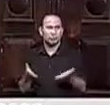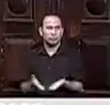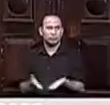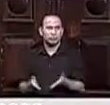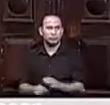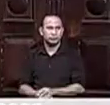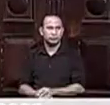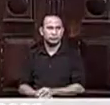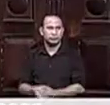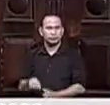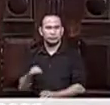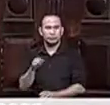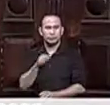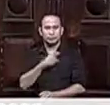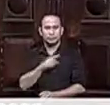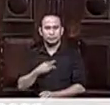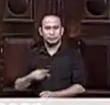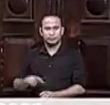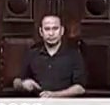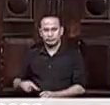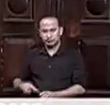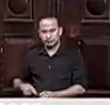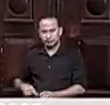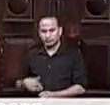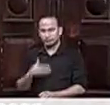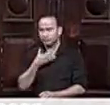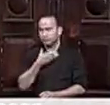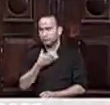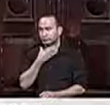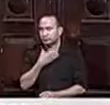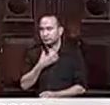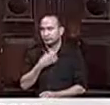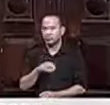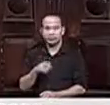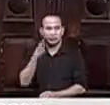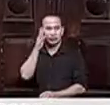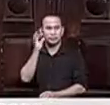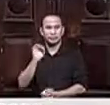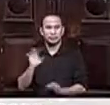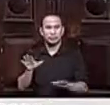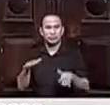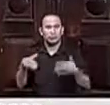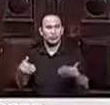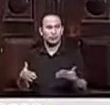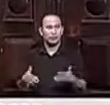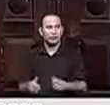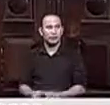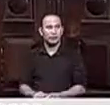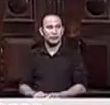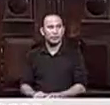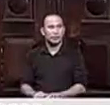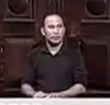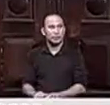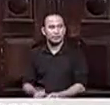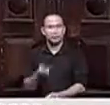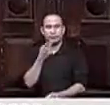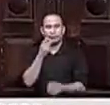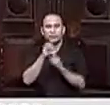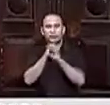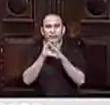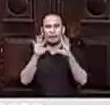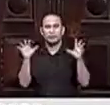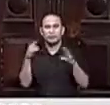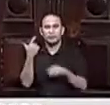o presidente Pisciani, e aí numa, não sei qual foi o rompante, mas ele disse claramente que não tem